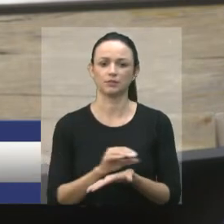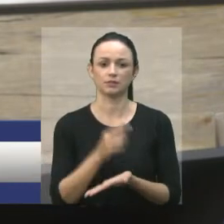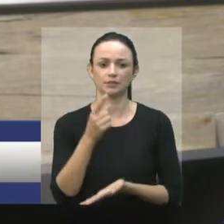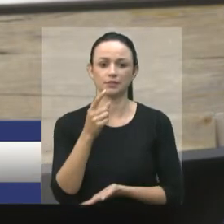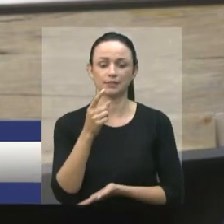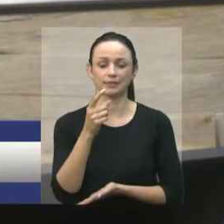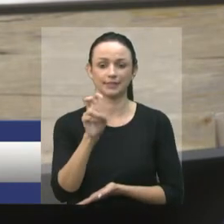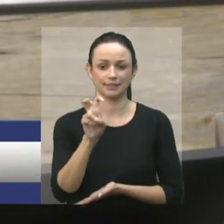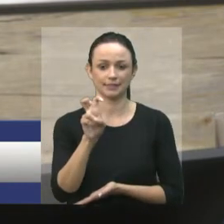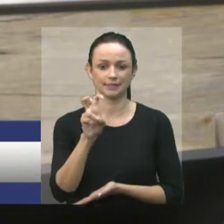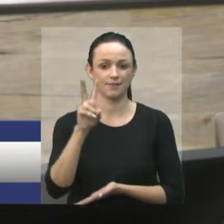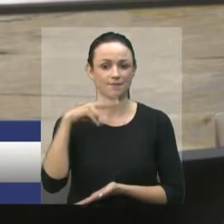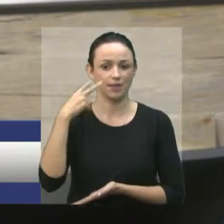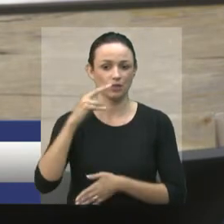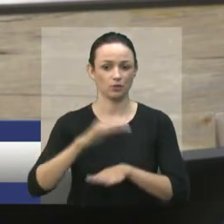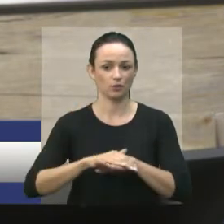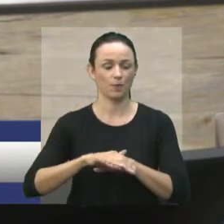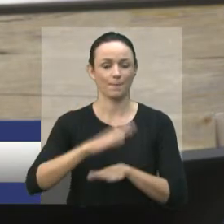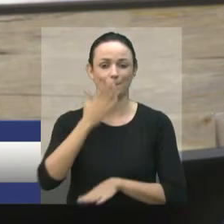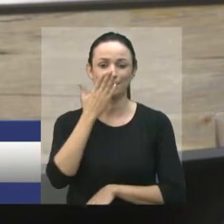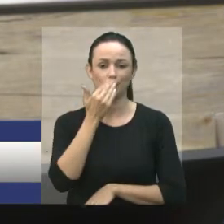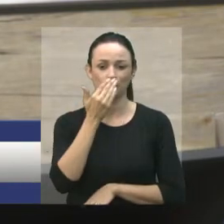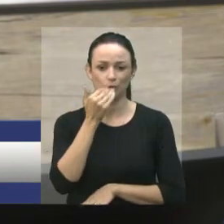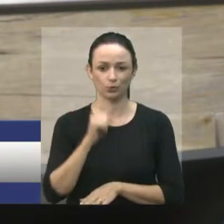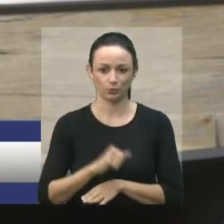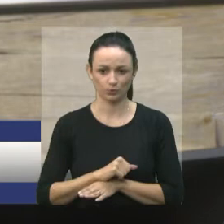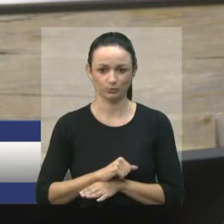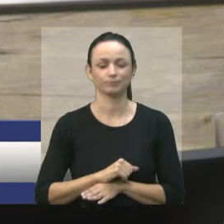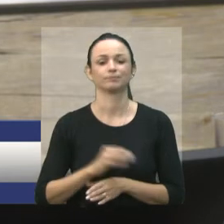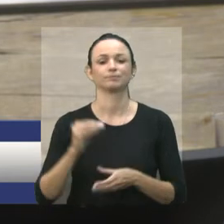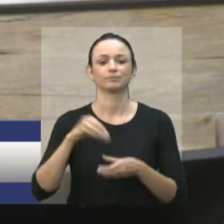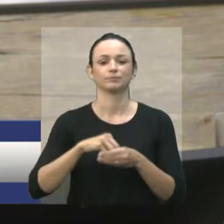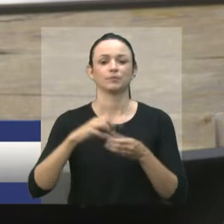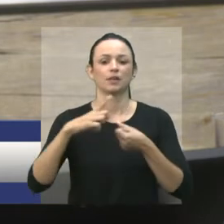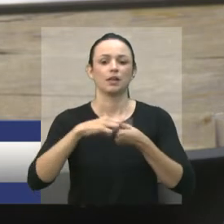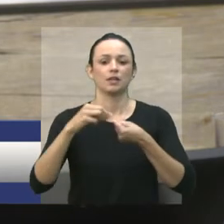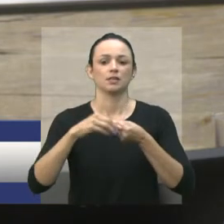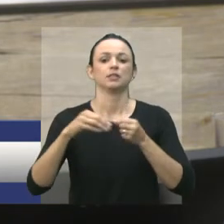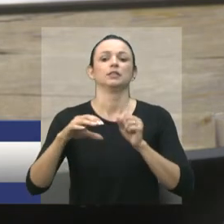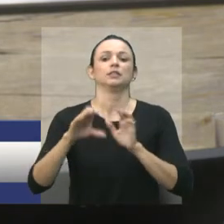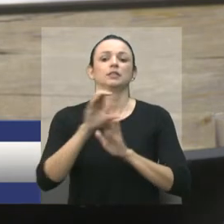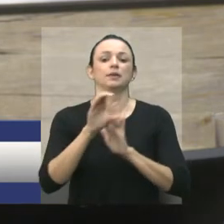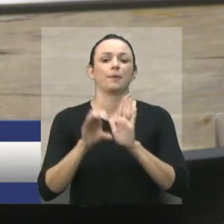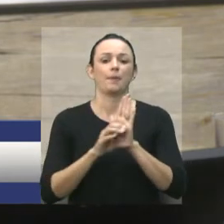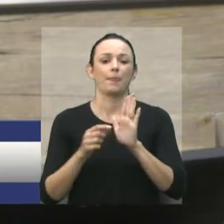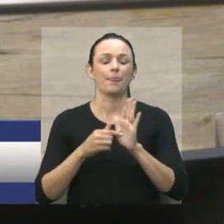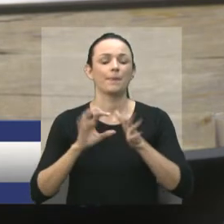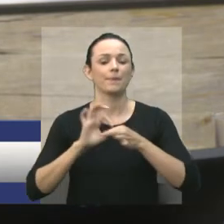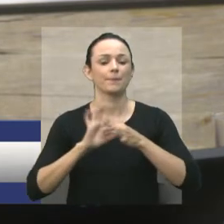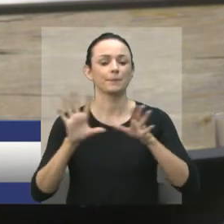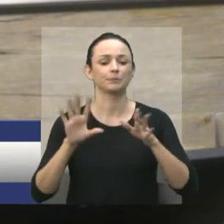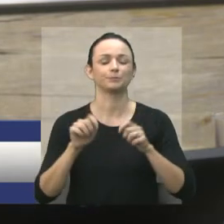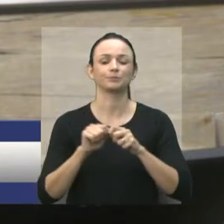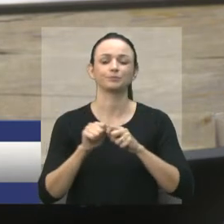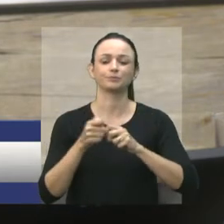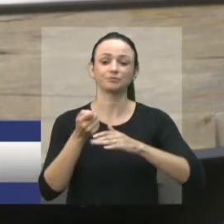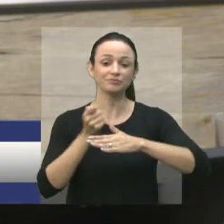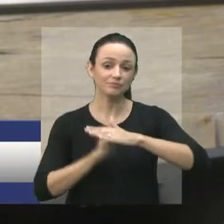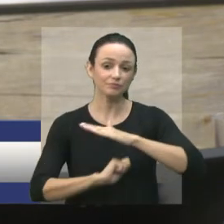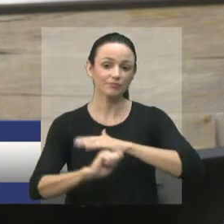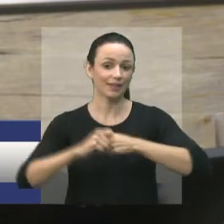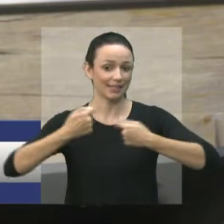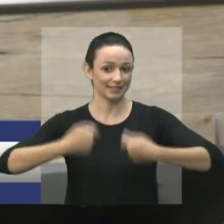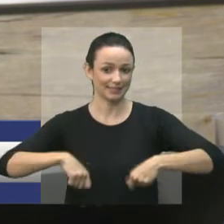vereador José Carlos Borgo. Insere artigo no capítulo das disposições finais, autorizando a promoção dos